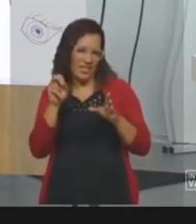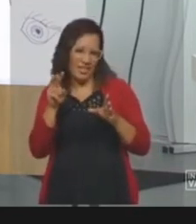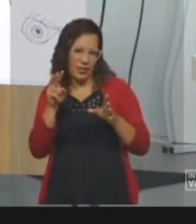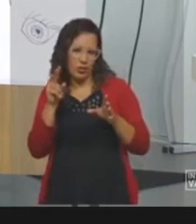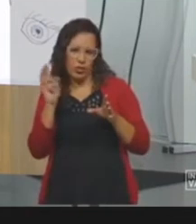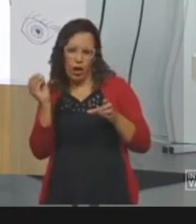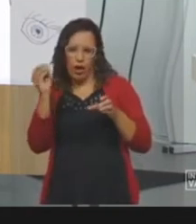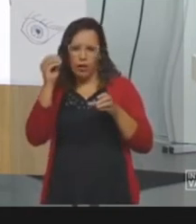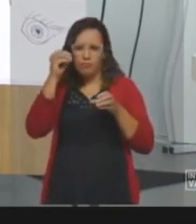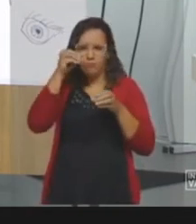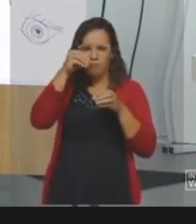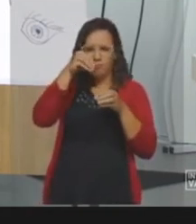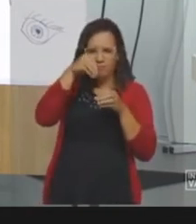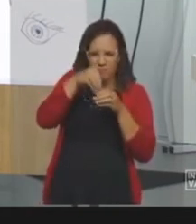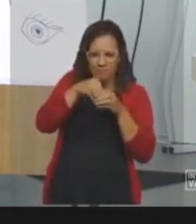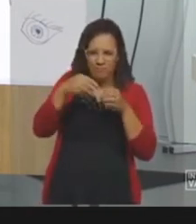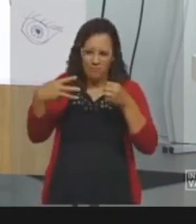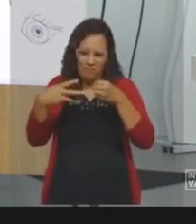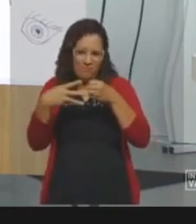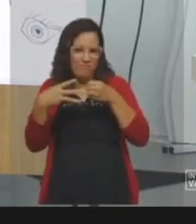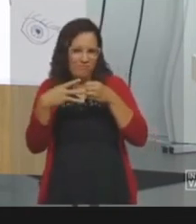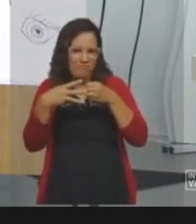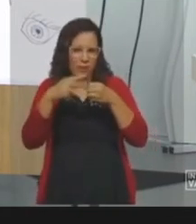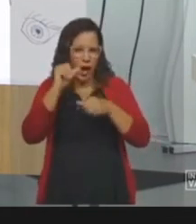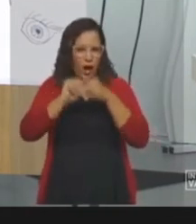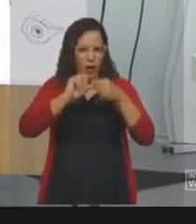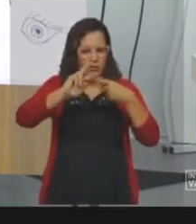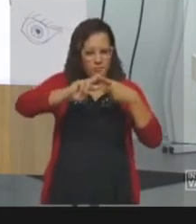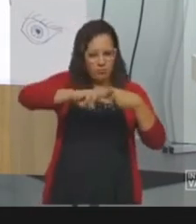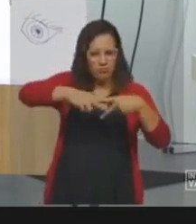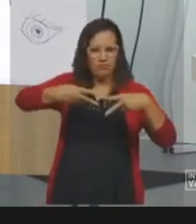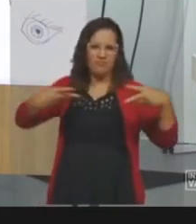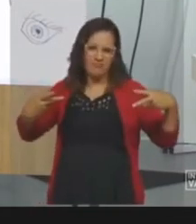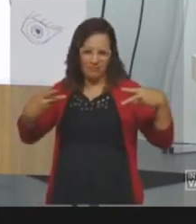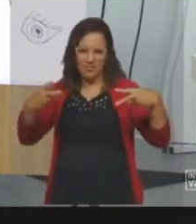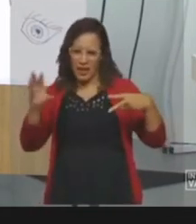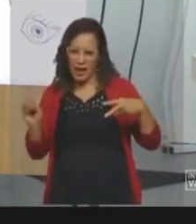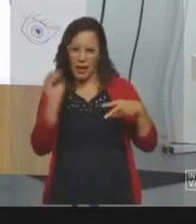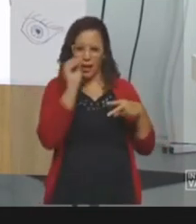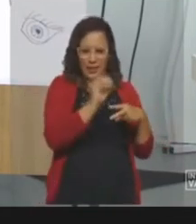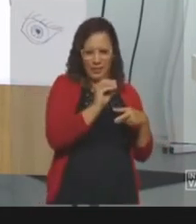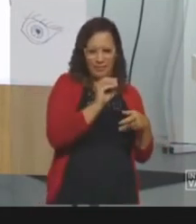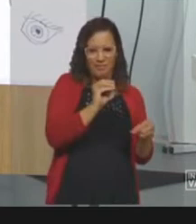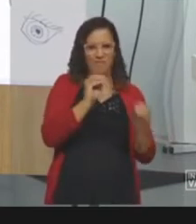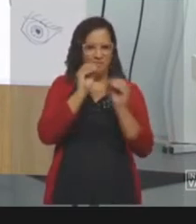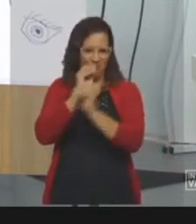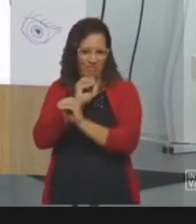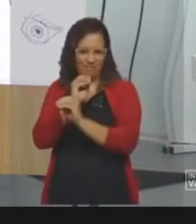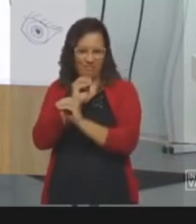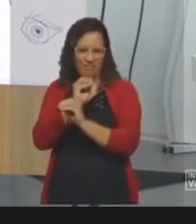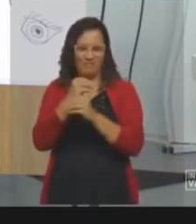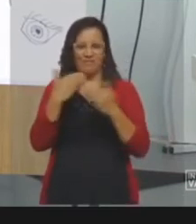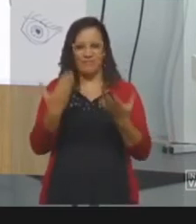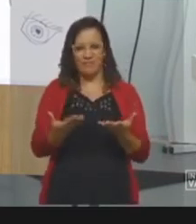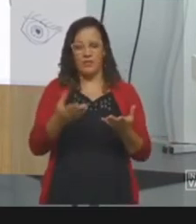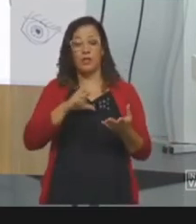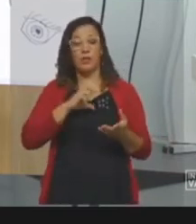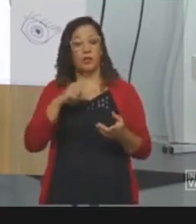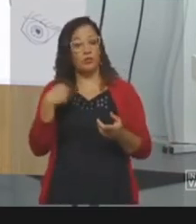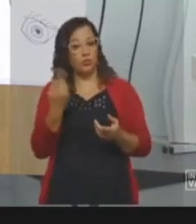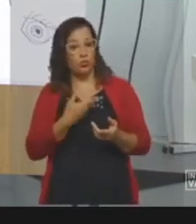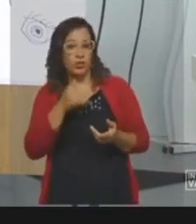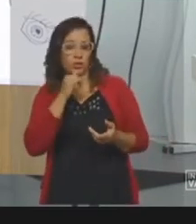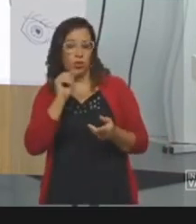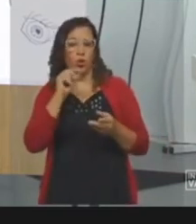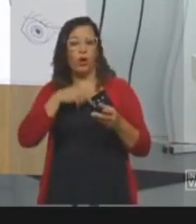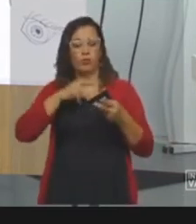para manipular o DNA, o RNA de organismos. Mais especificamente, no nosso caso,